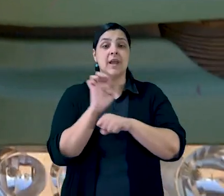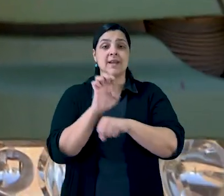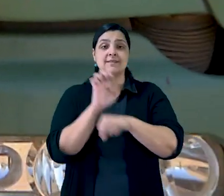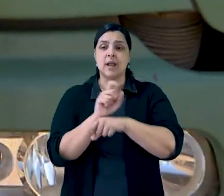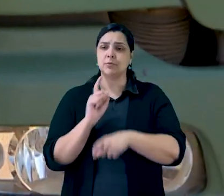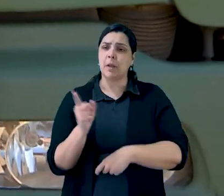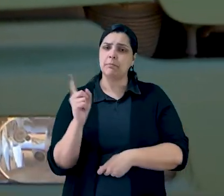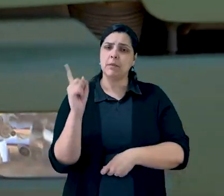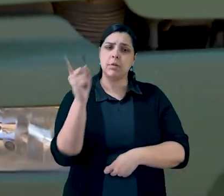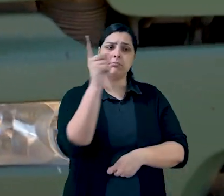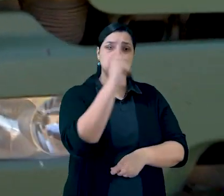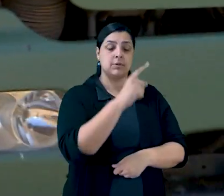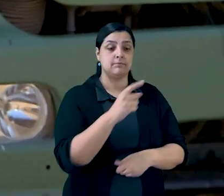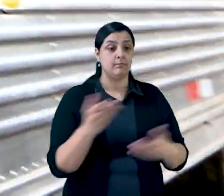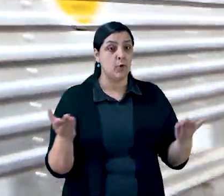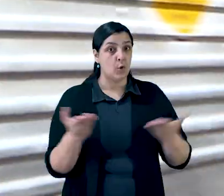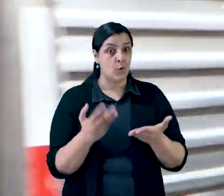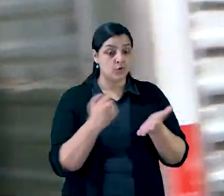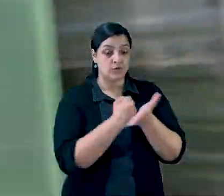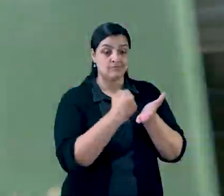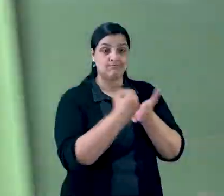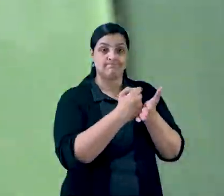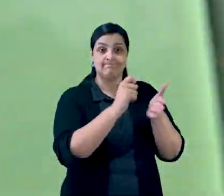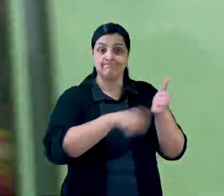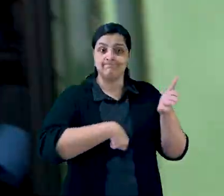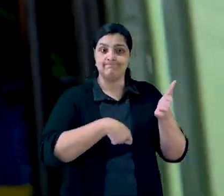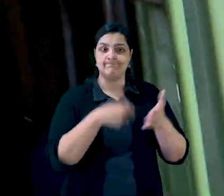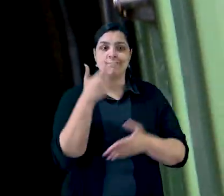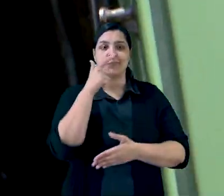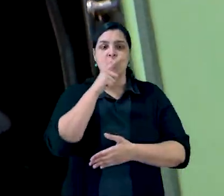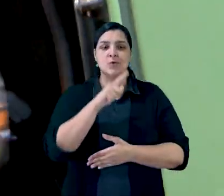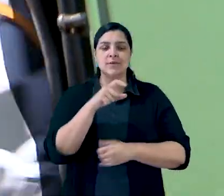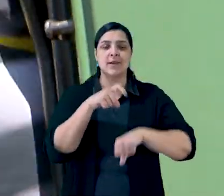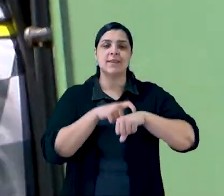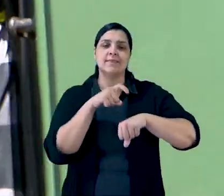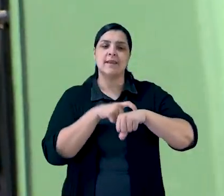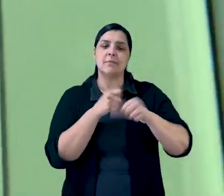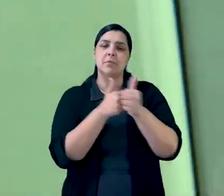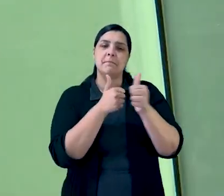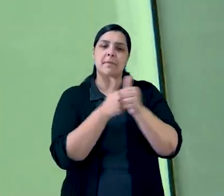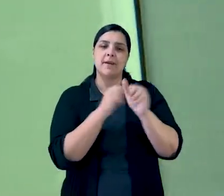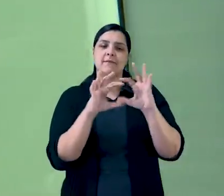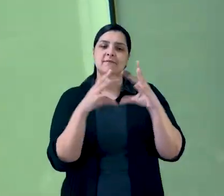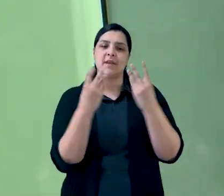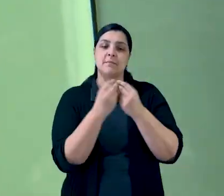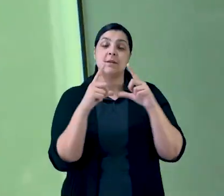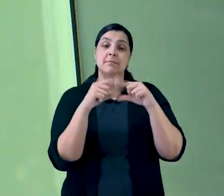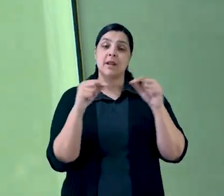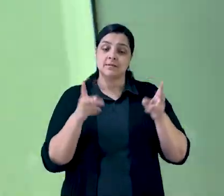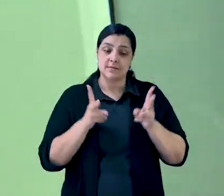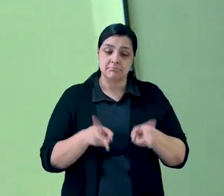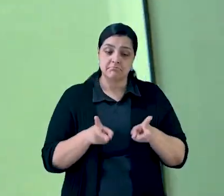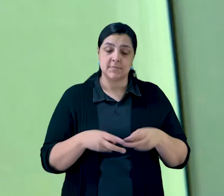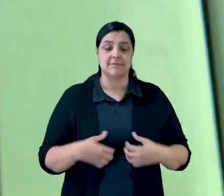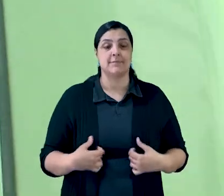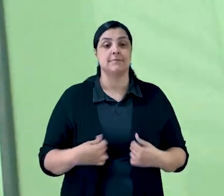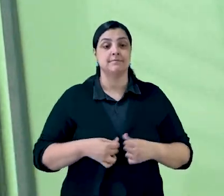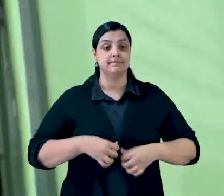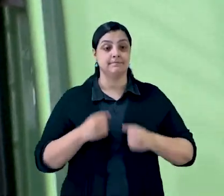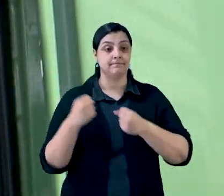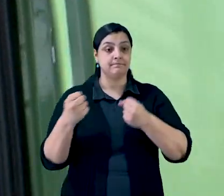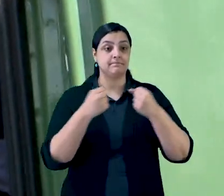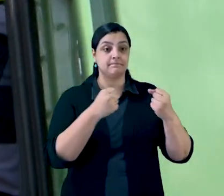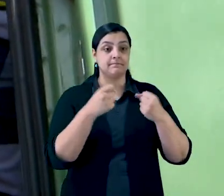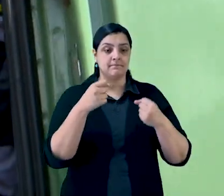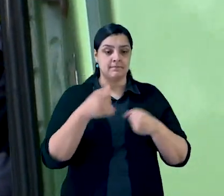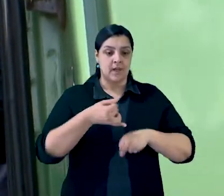para vários estados do país. Hoje, com carteira assinada, consegue ficar mais tempo perto da família, em Brasília. As